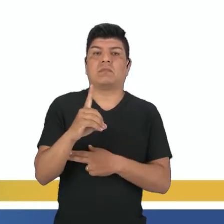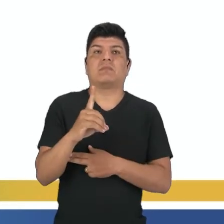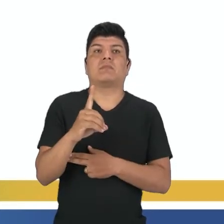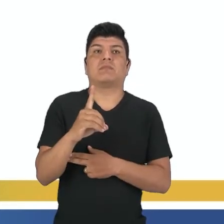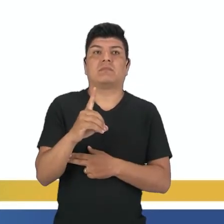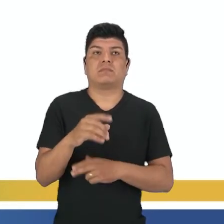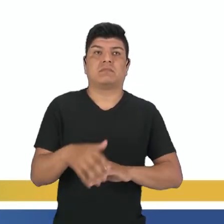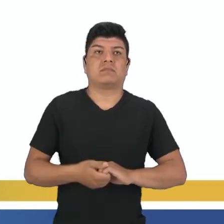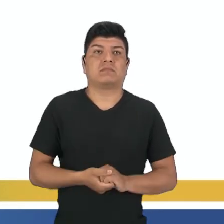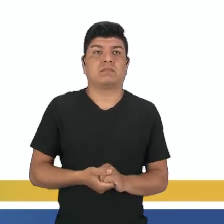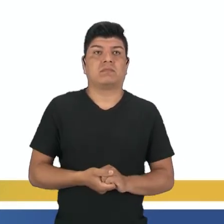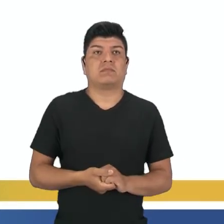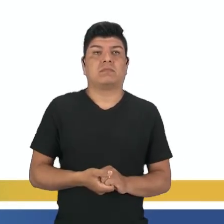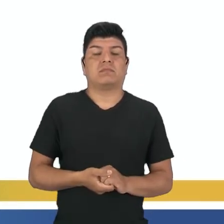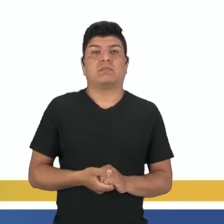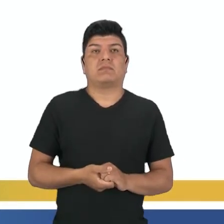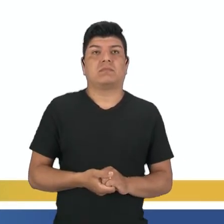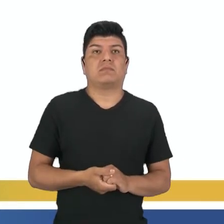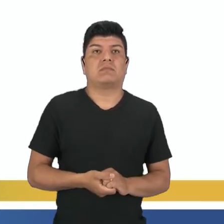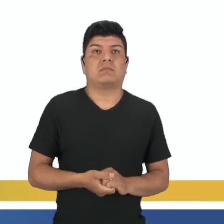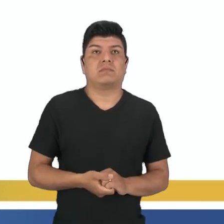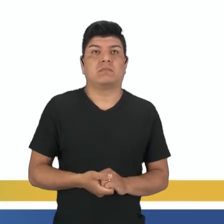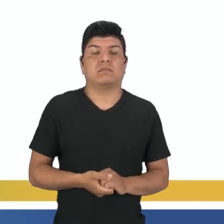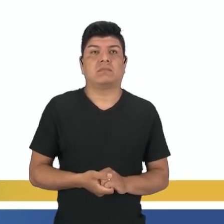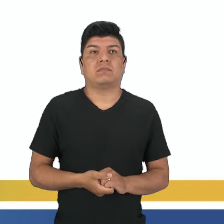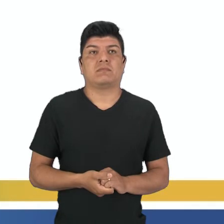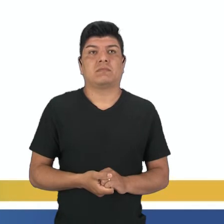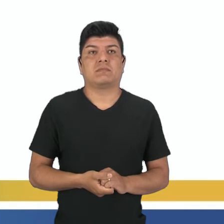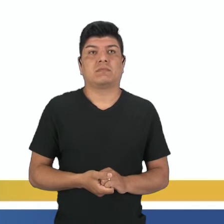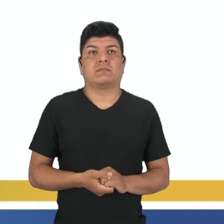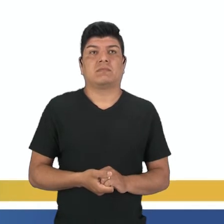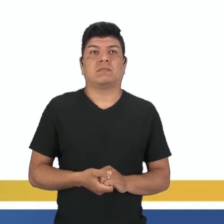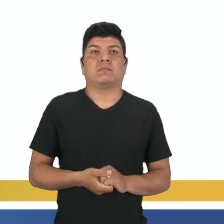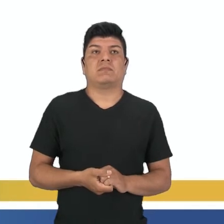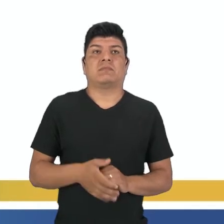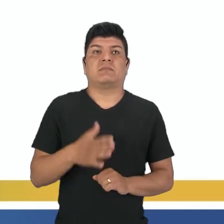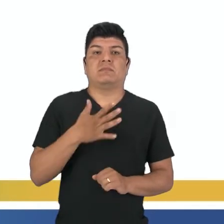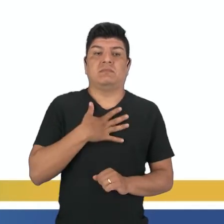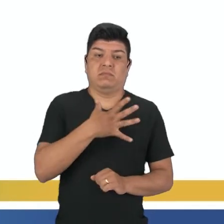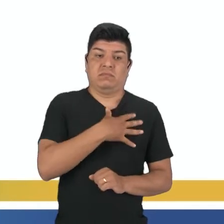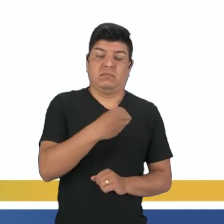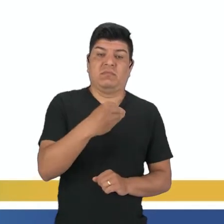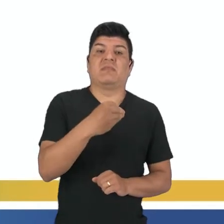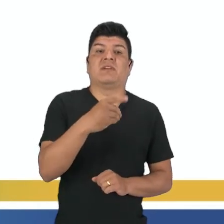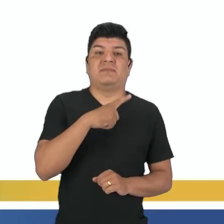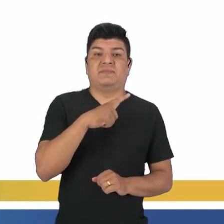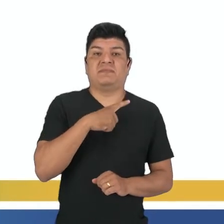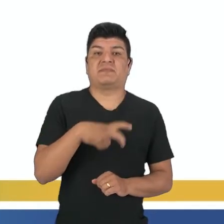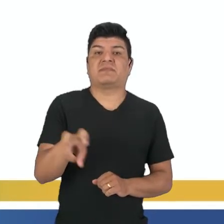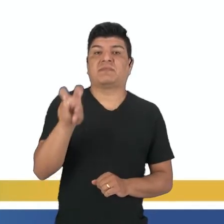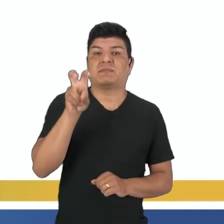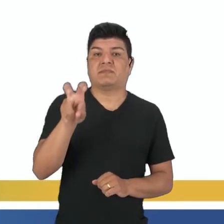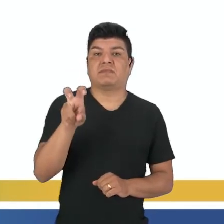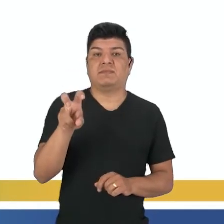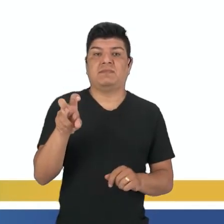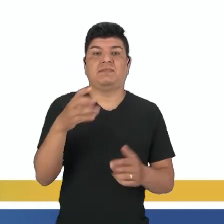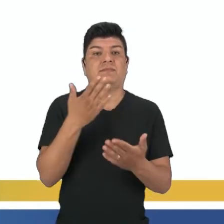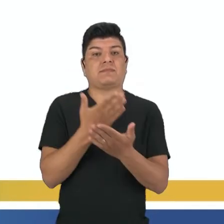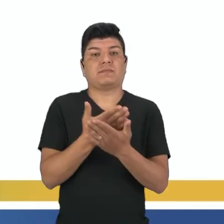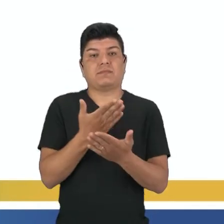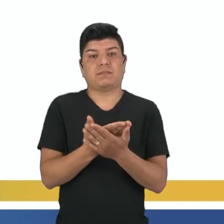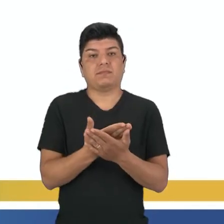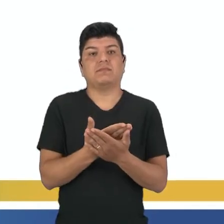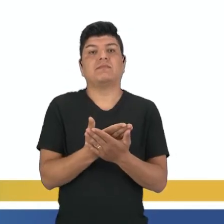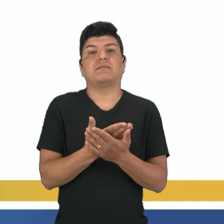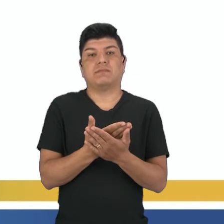D. Mi hija tiene 5 classes de espanhol a la semana, né? Ou seja, minha filha, né, tem 5 classes, né, tem